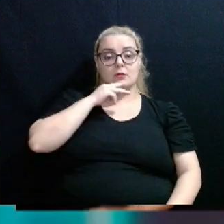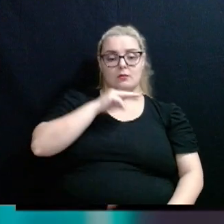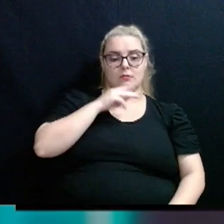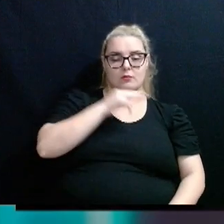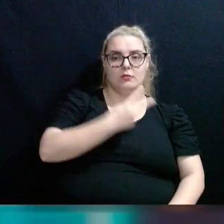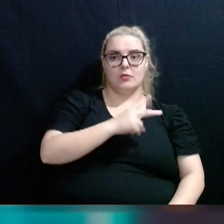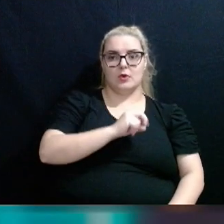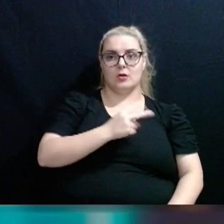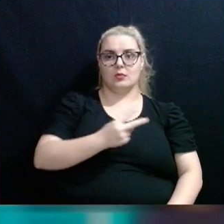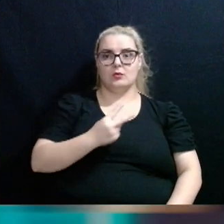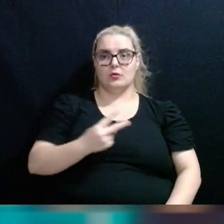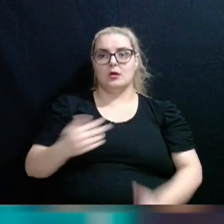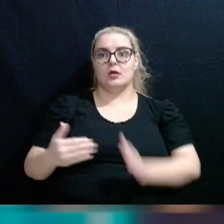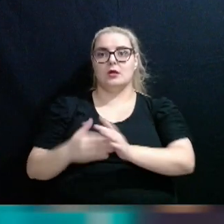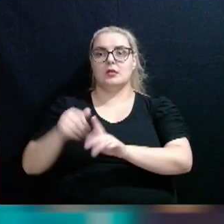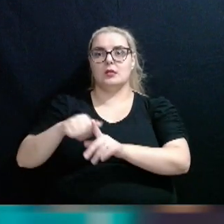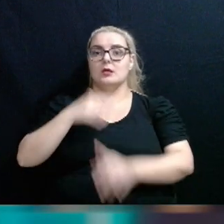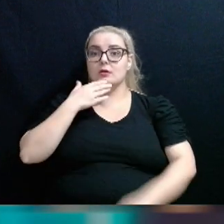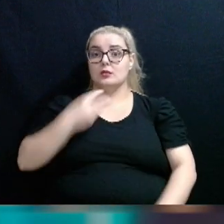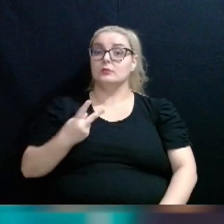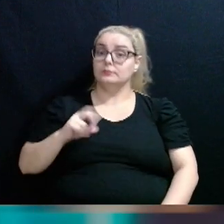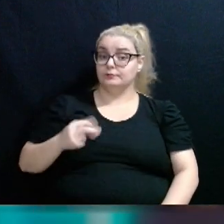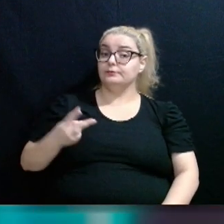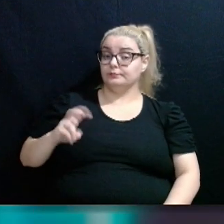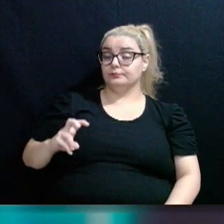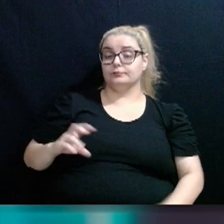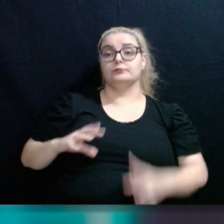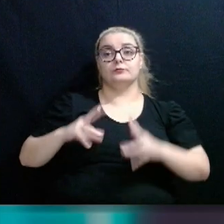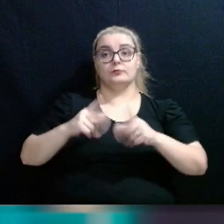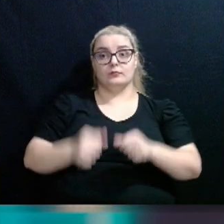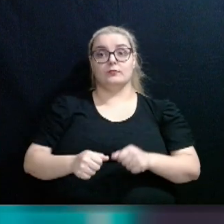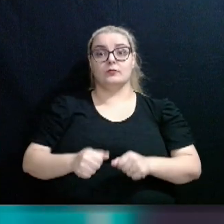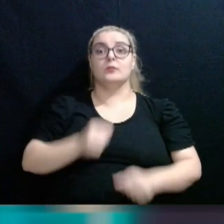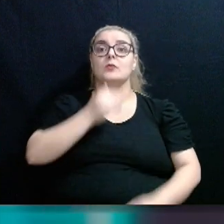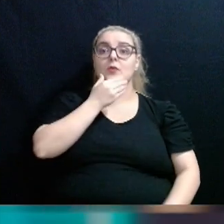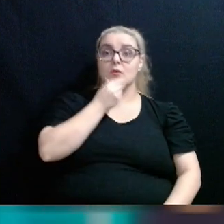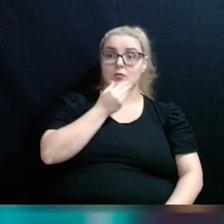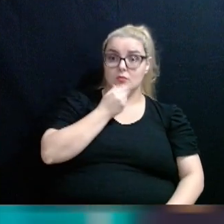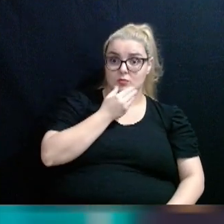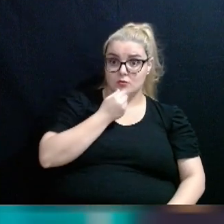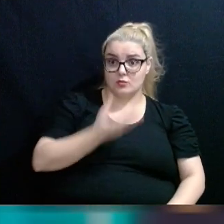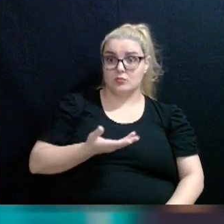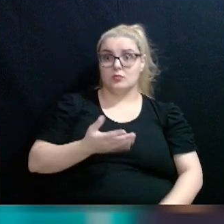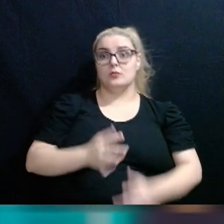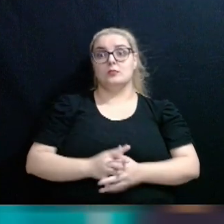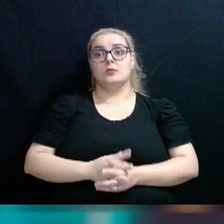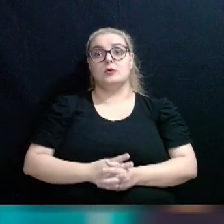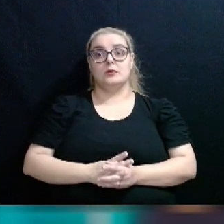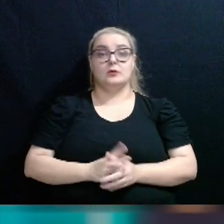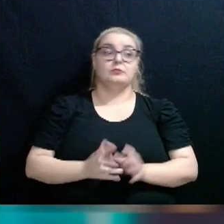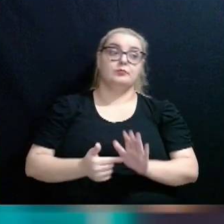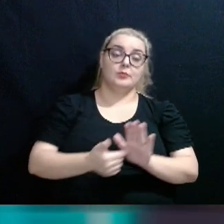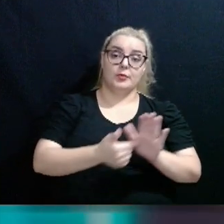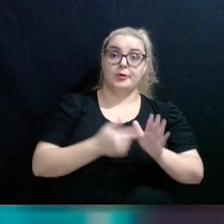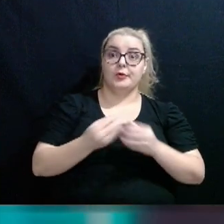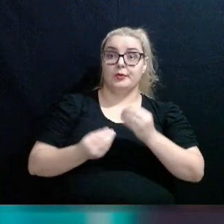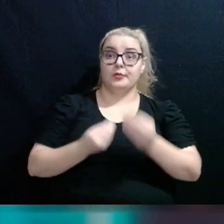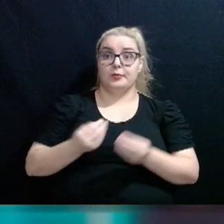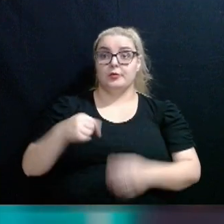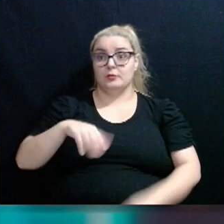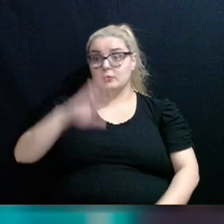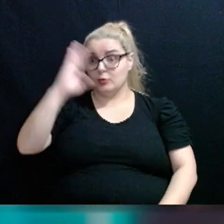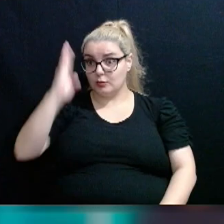de 2025. Todos eles do sexo masculino, que nos diz muito também, né, sobre como nós aqui no Brasil tratamos